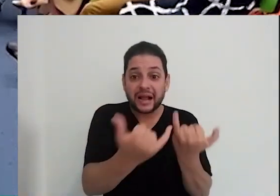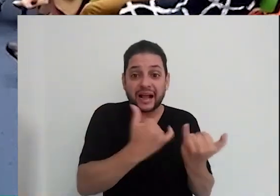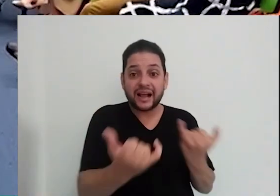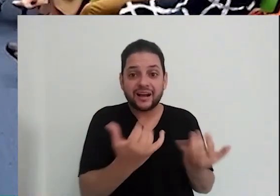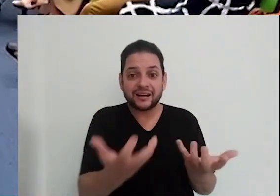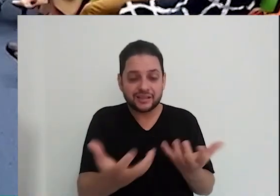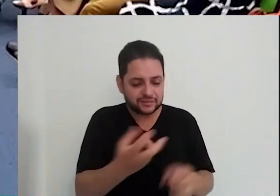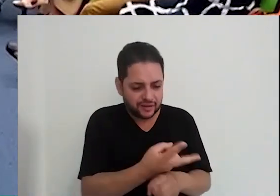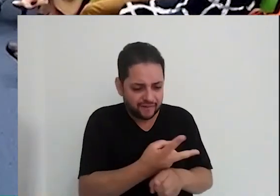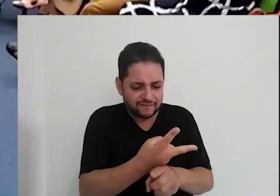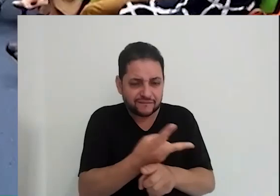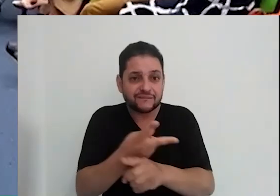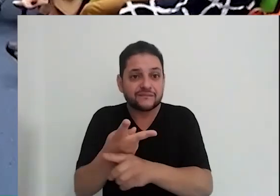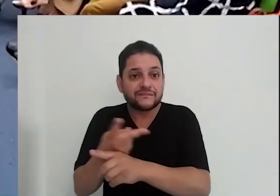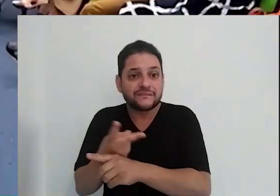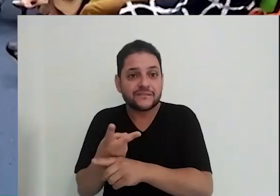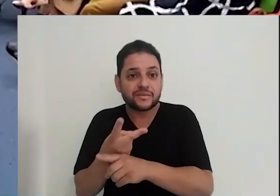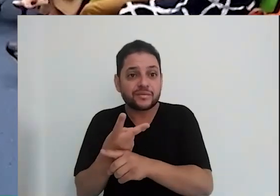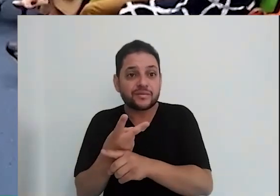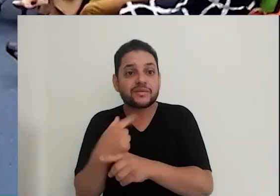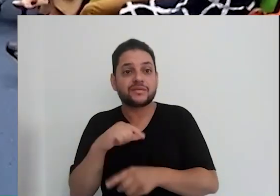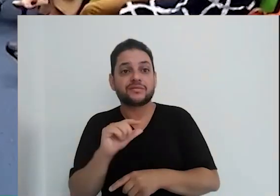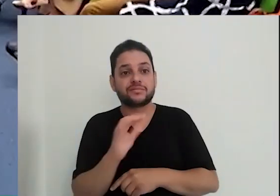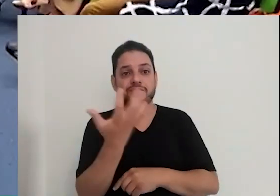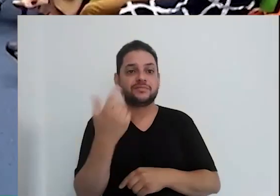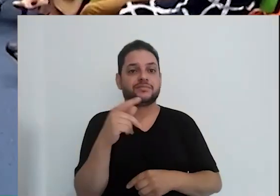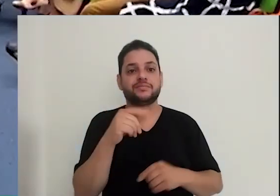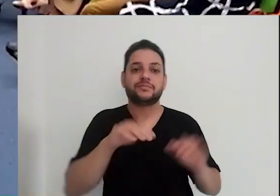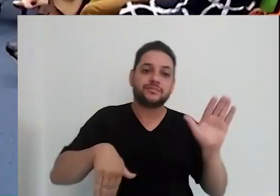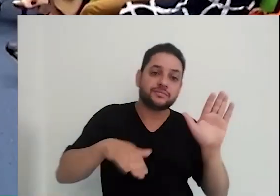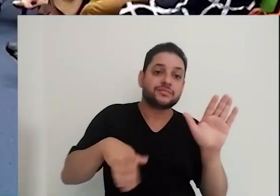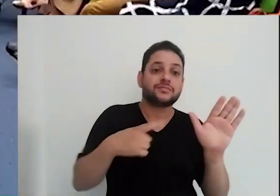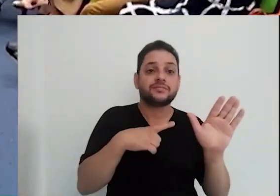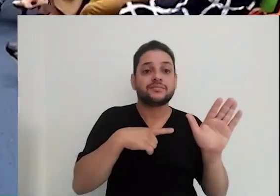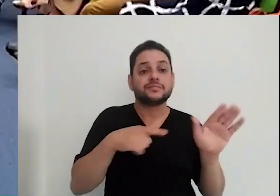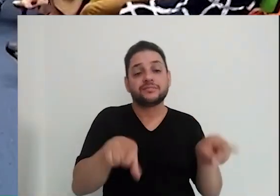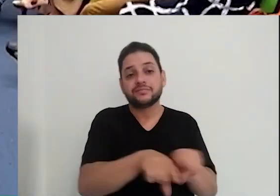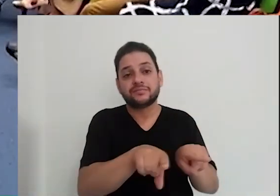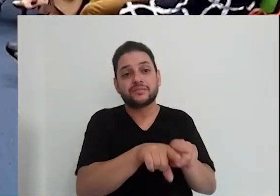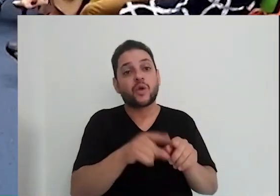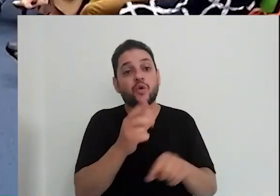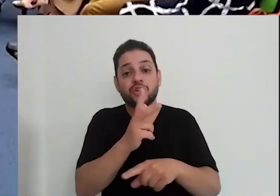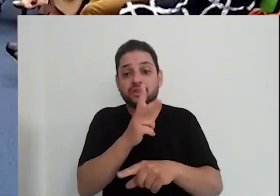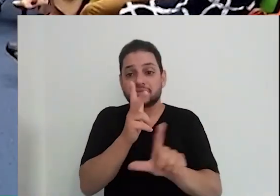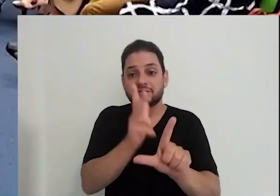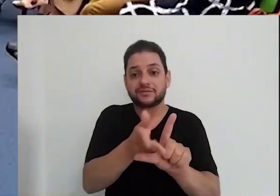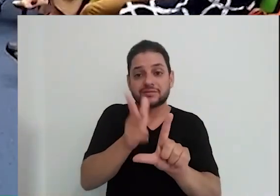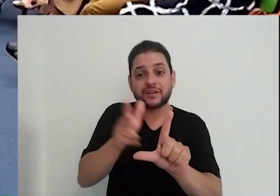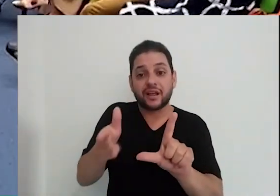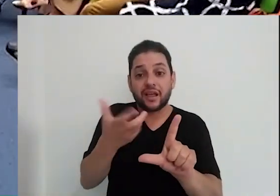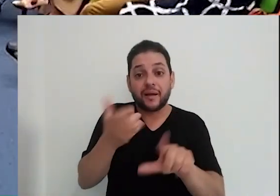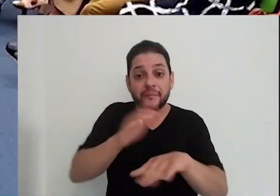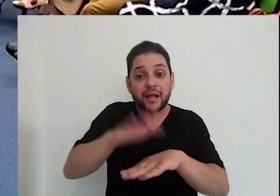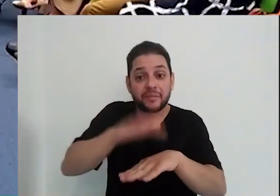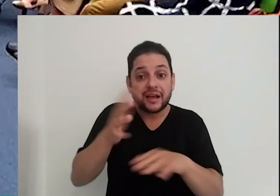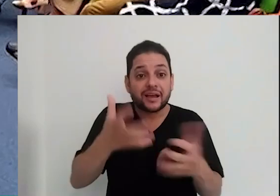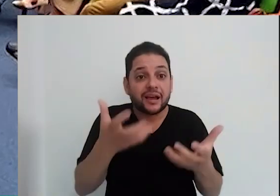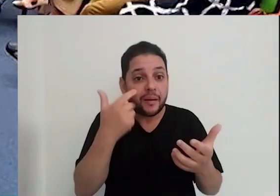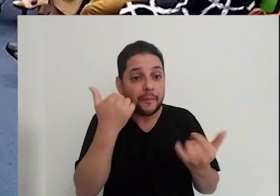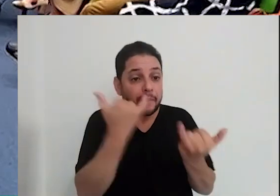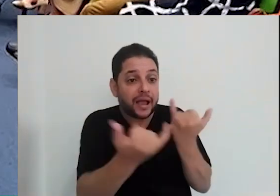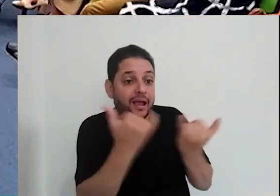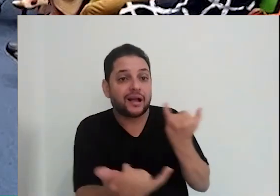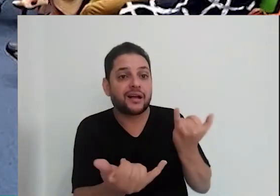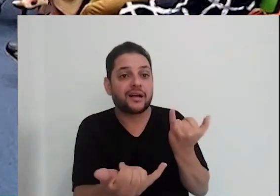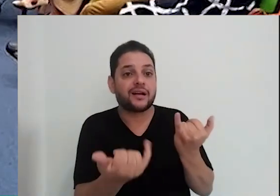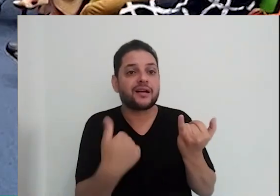acontece a mesma coisa que aconteceu o fim do praia acontece Às vezes quando tem uma série muito legal que eu falo Ah eu quero mais alguma coisa parecida E aí eu